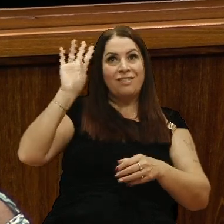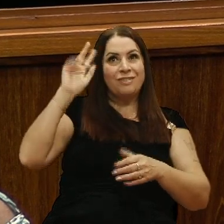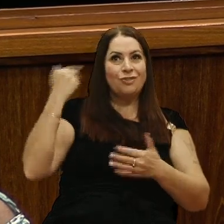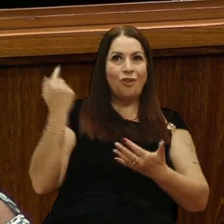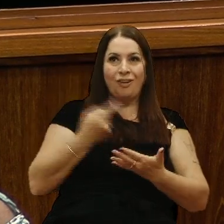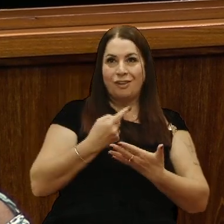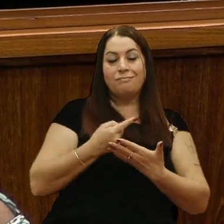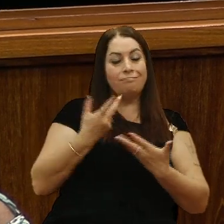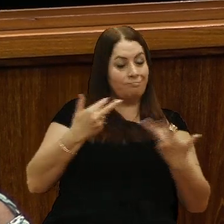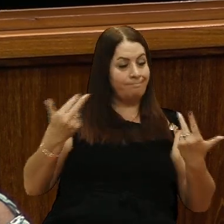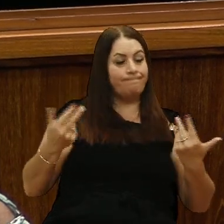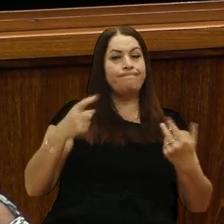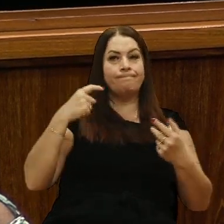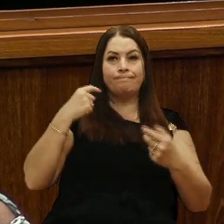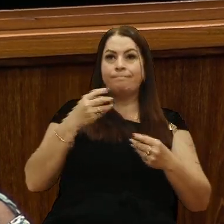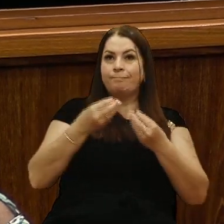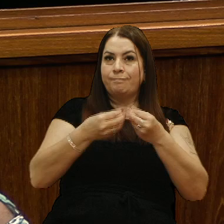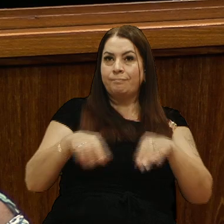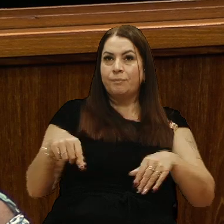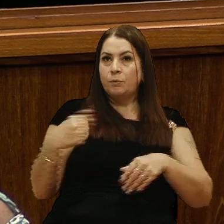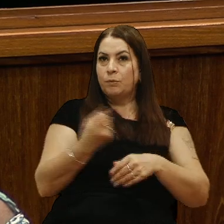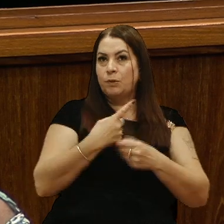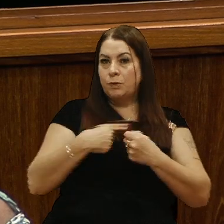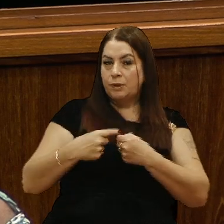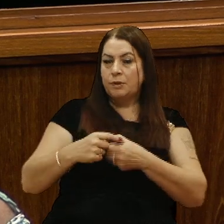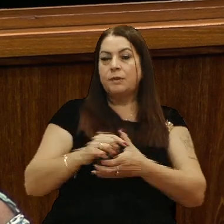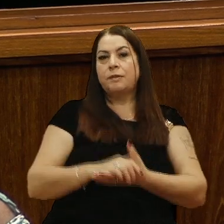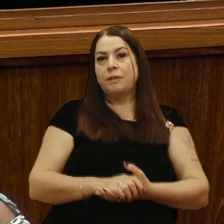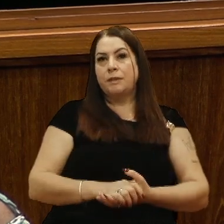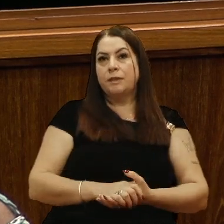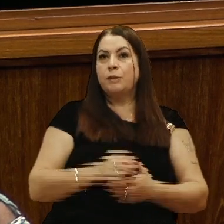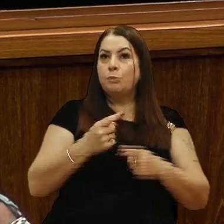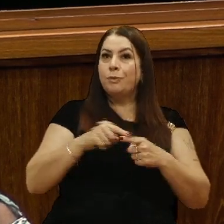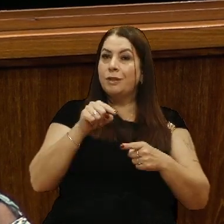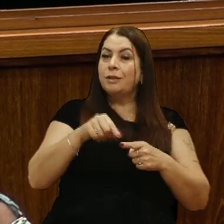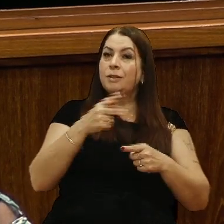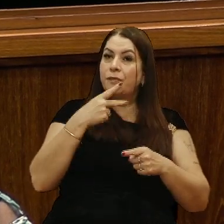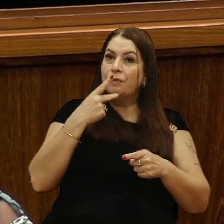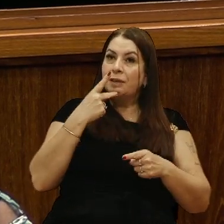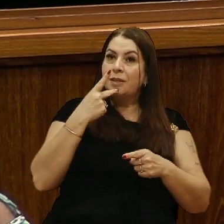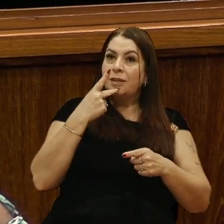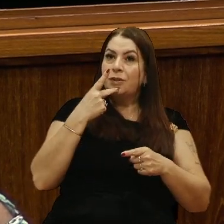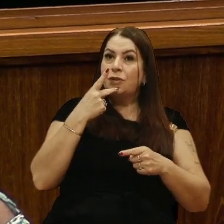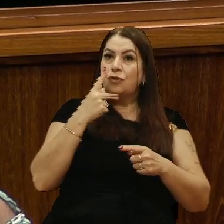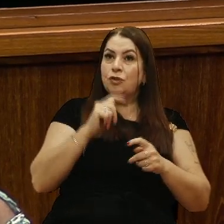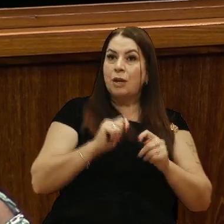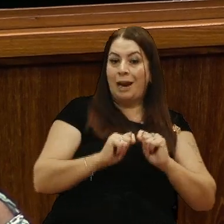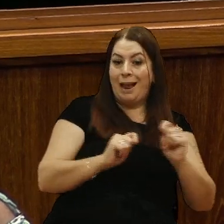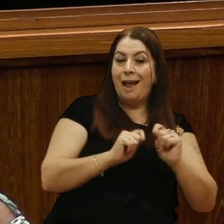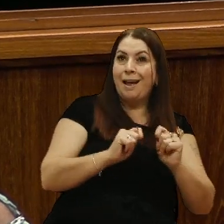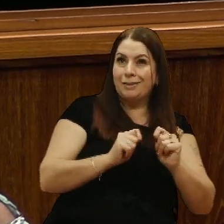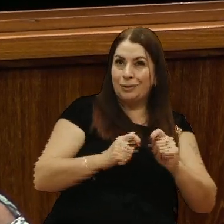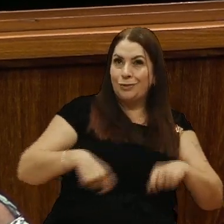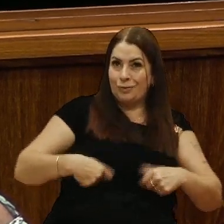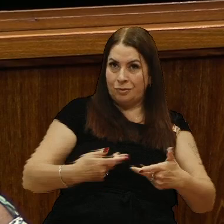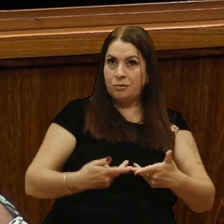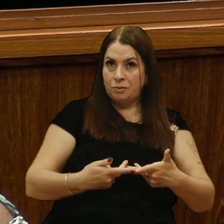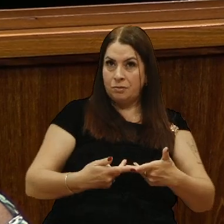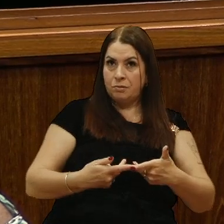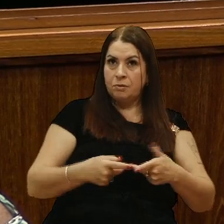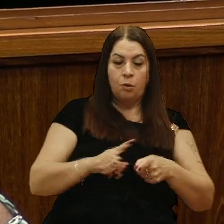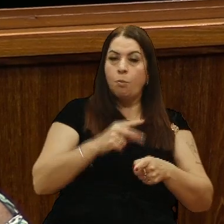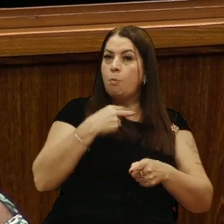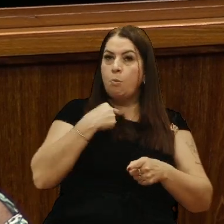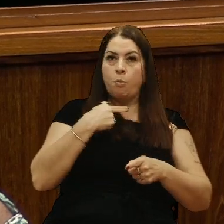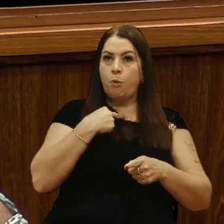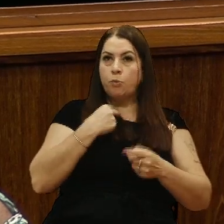E isso é algo muito prejudicial para a nossa cidade. Porque aqui a gente está falando de contenção de gastos. A gente está falando que não